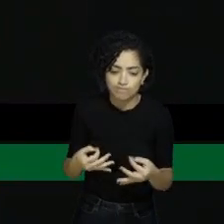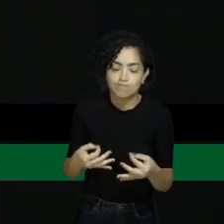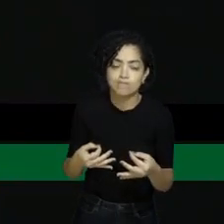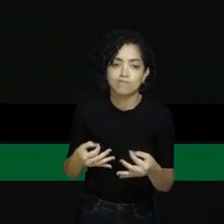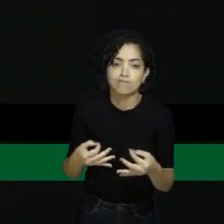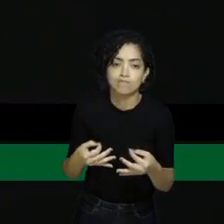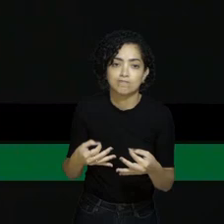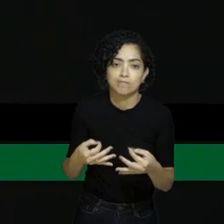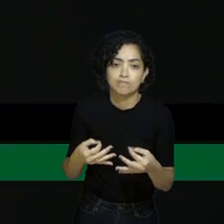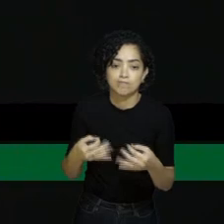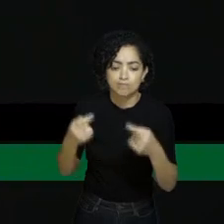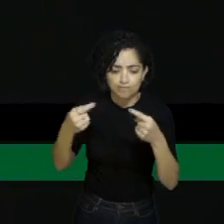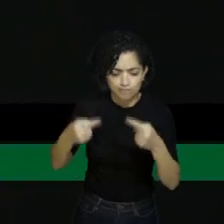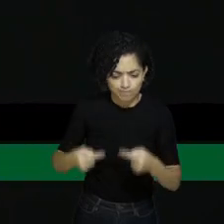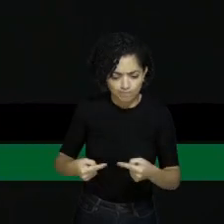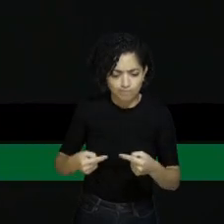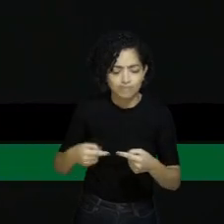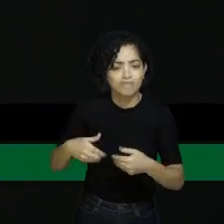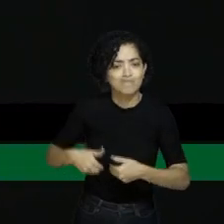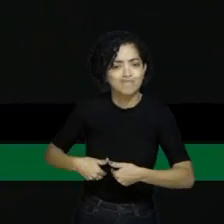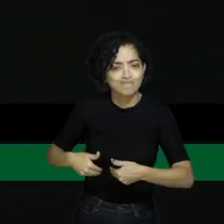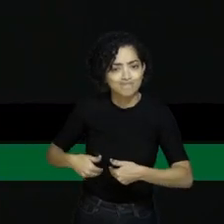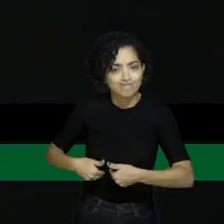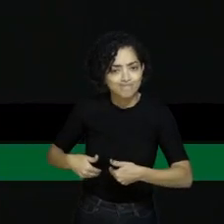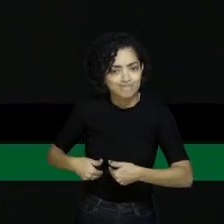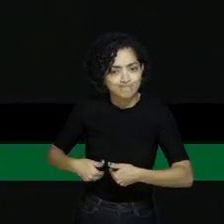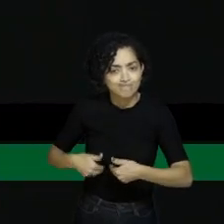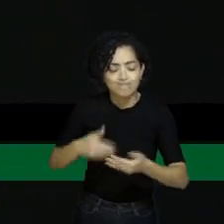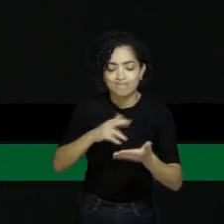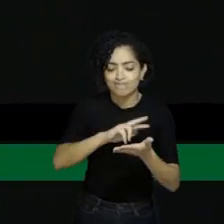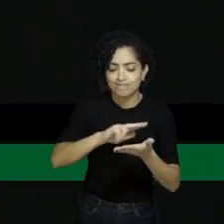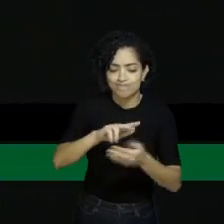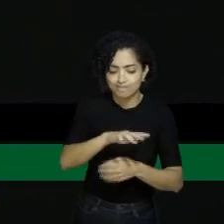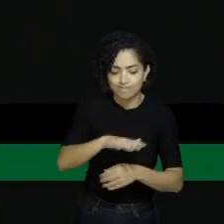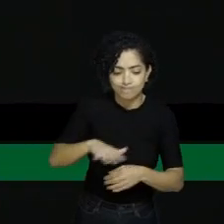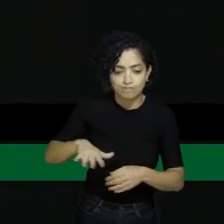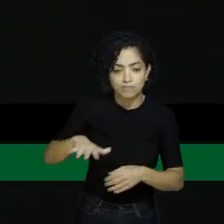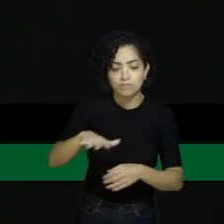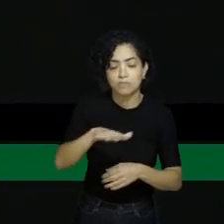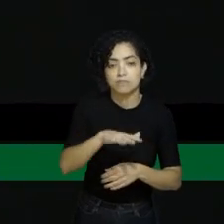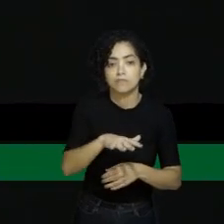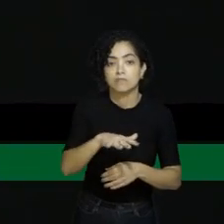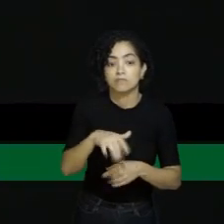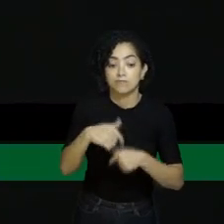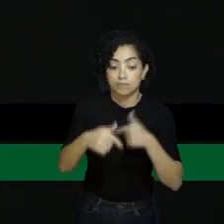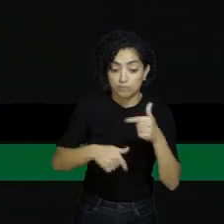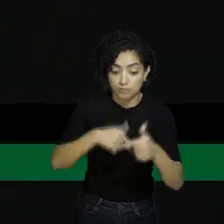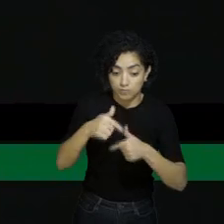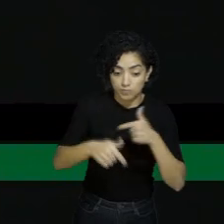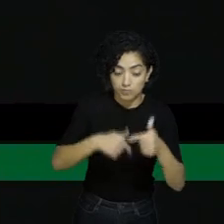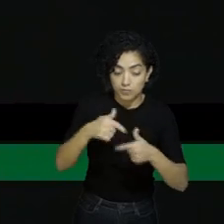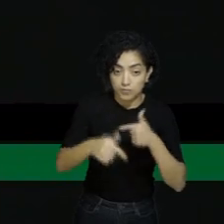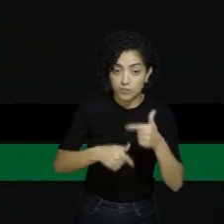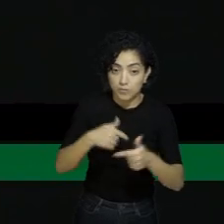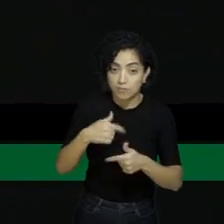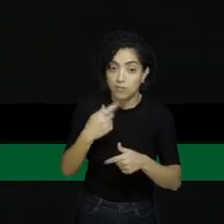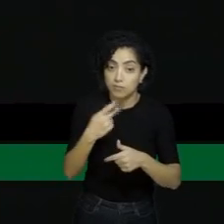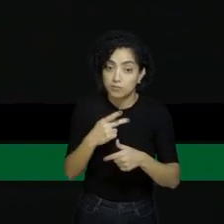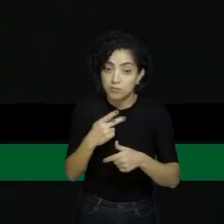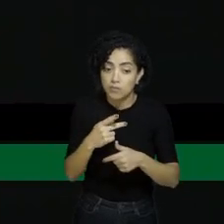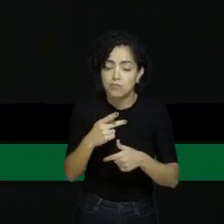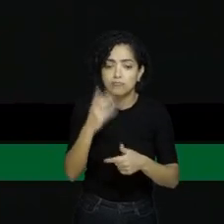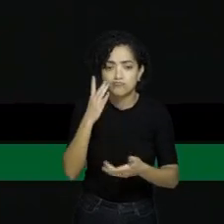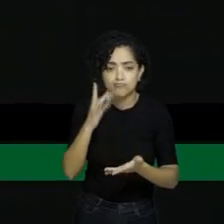ter enfrentar a fome em todos os espaços, o trabalho das mulheres precisa ser